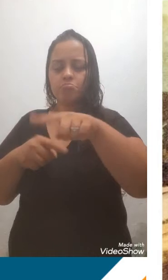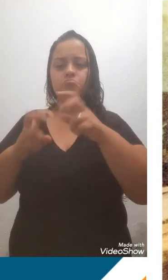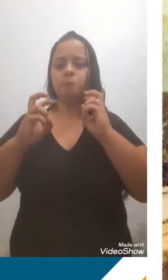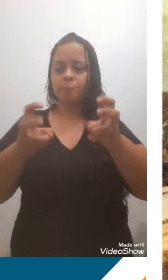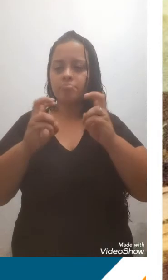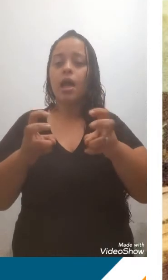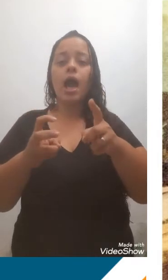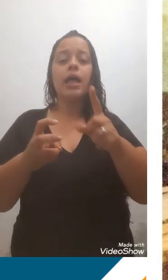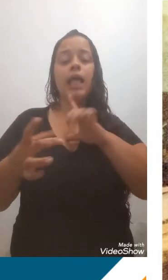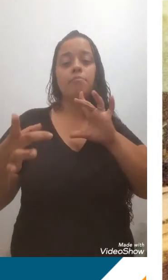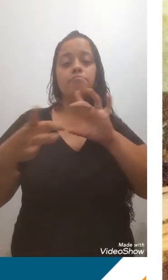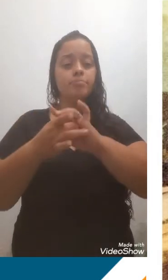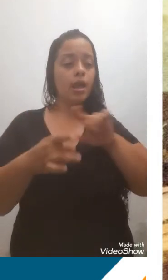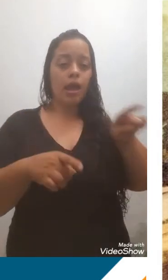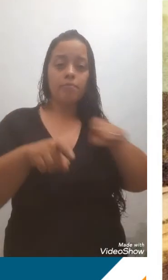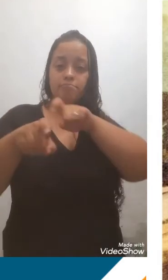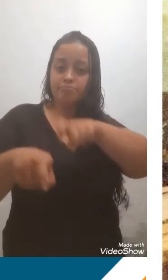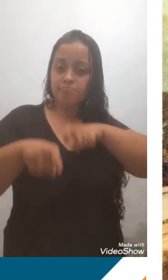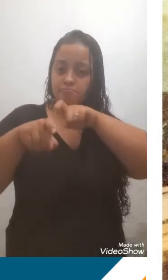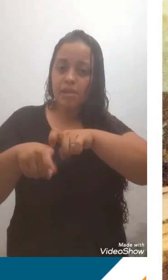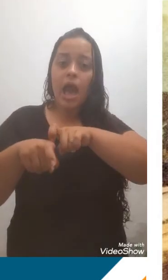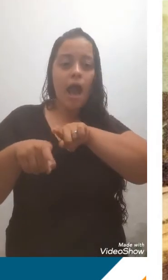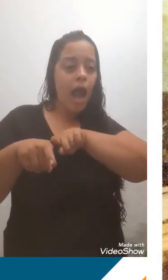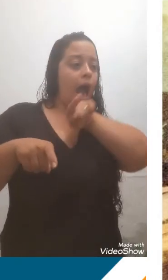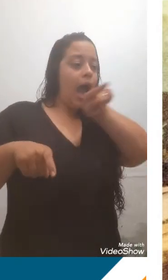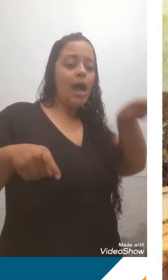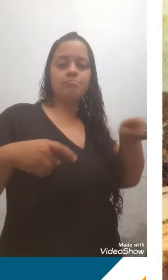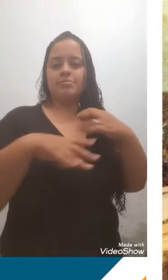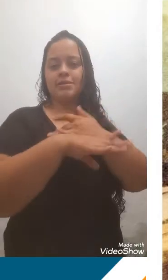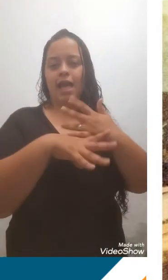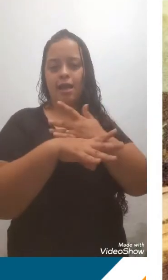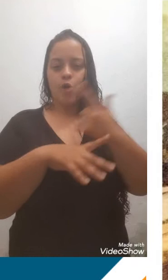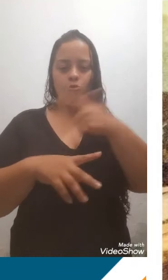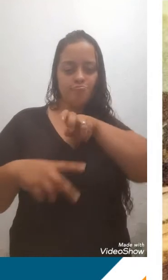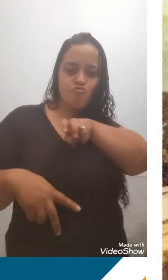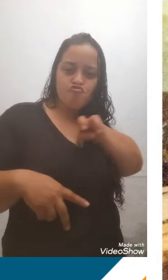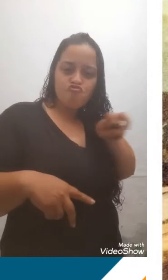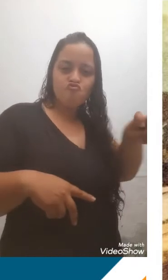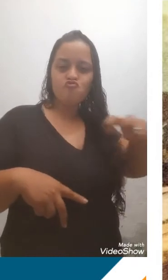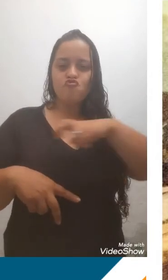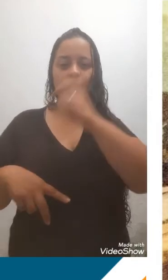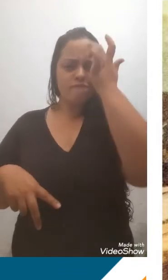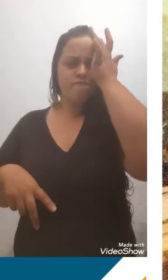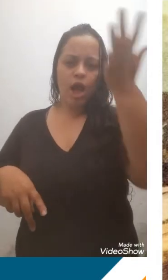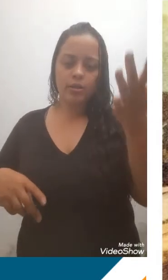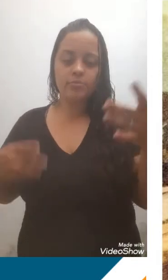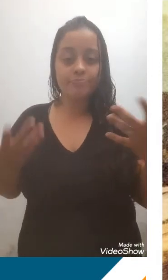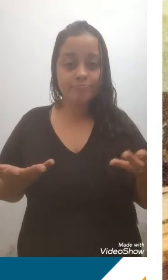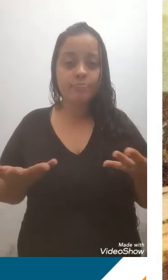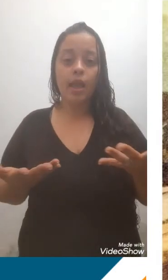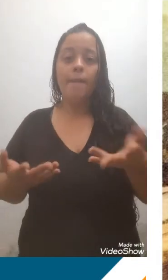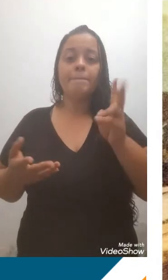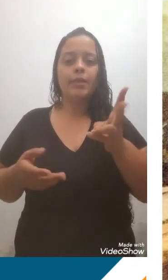elas passaram a ligar o interior às grandes cidades industriais com uma maneira muito facilitada. Então, ao